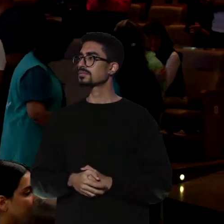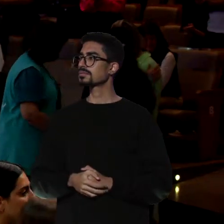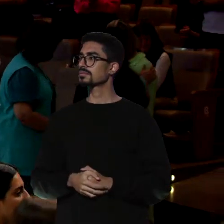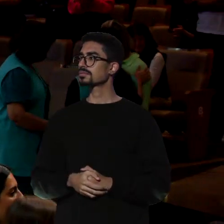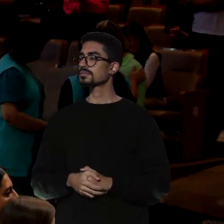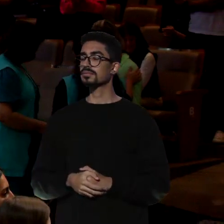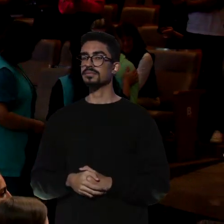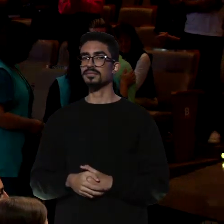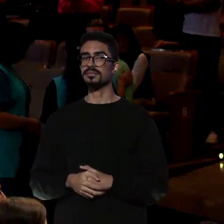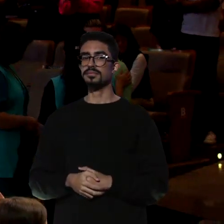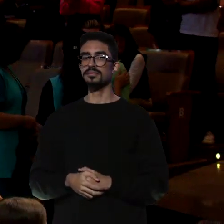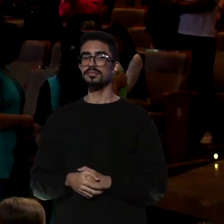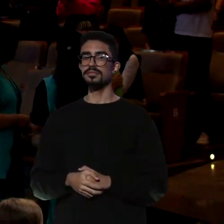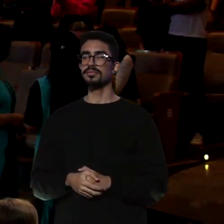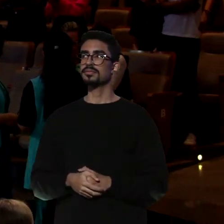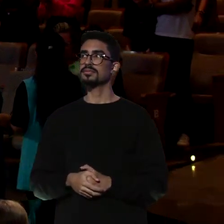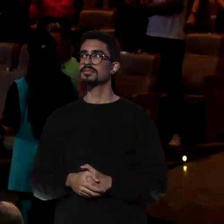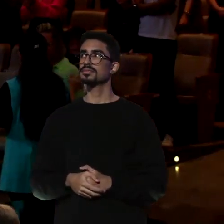Pode vir.